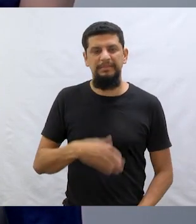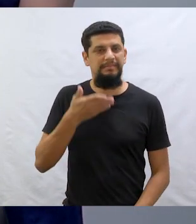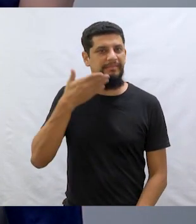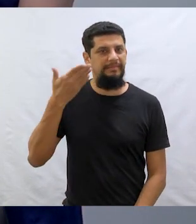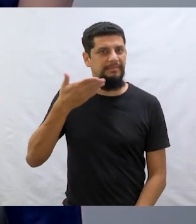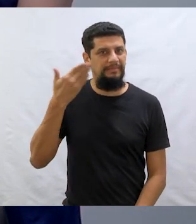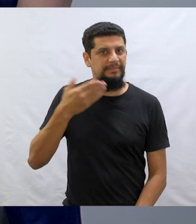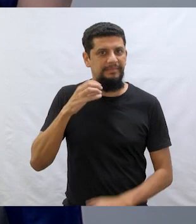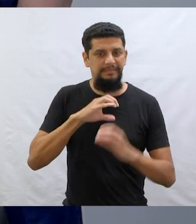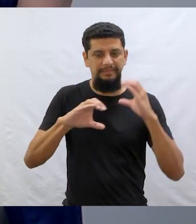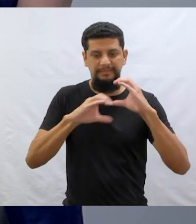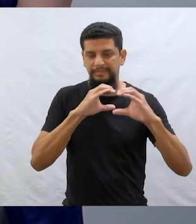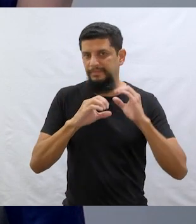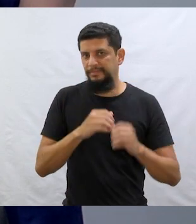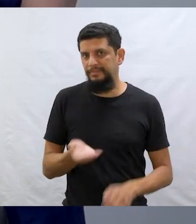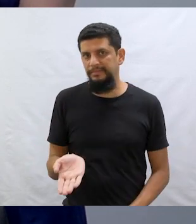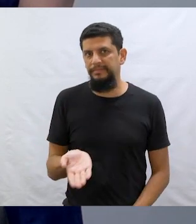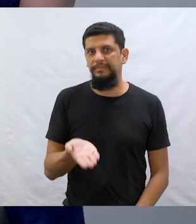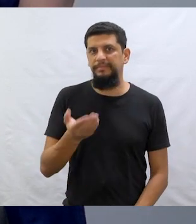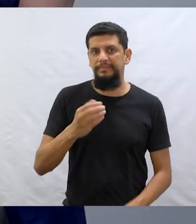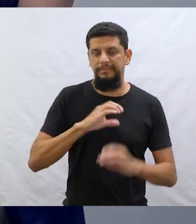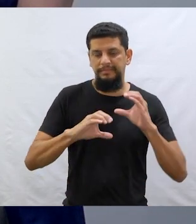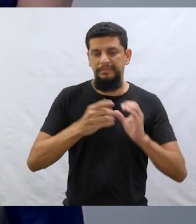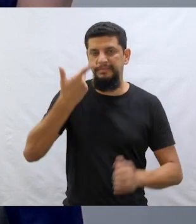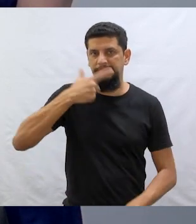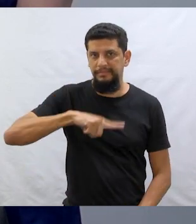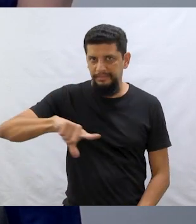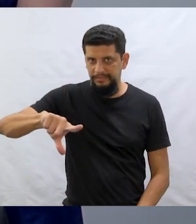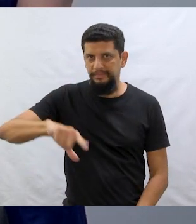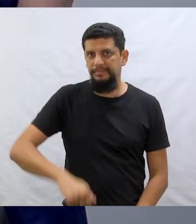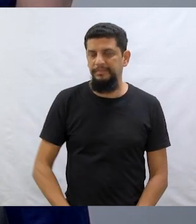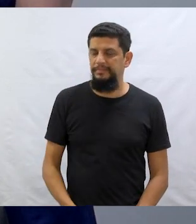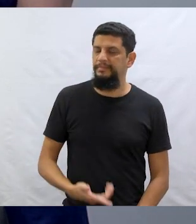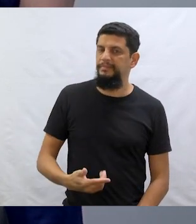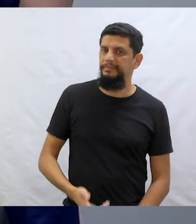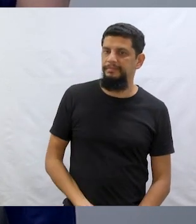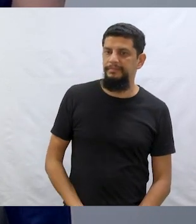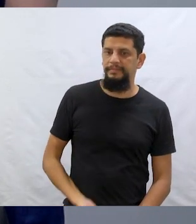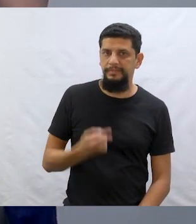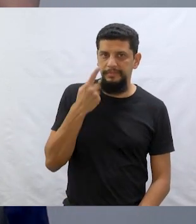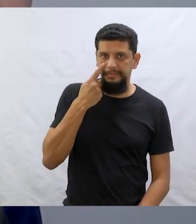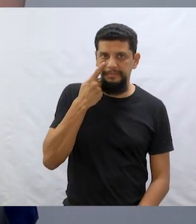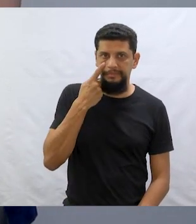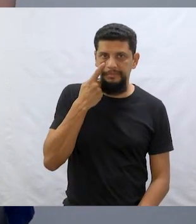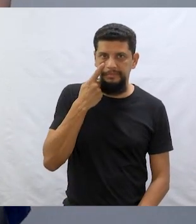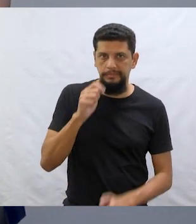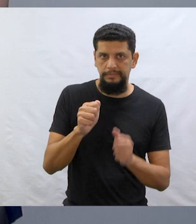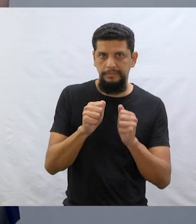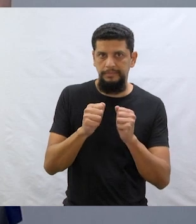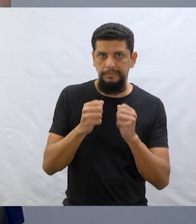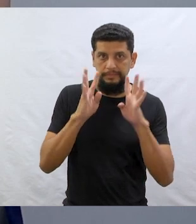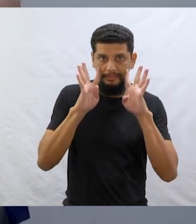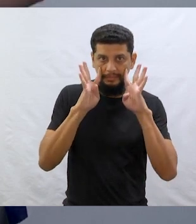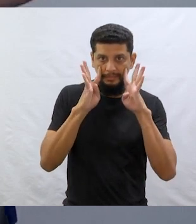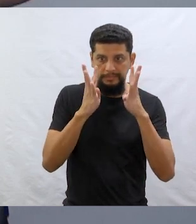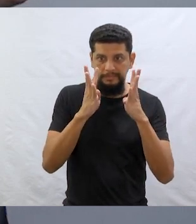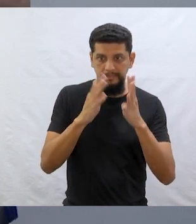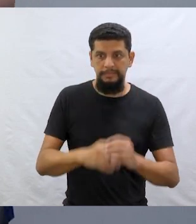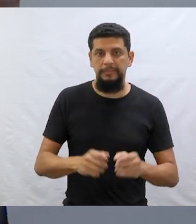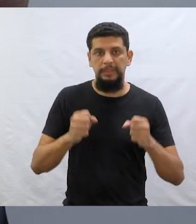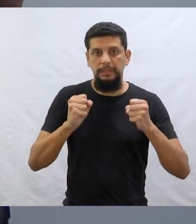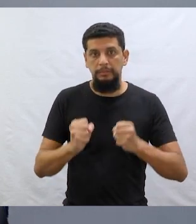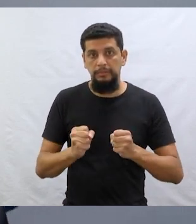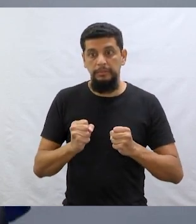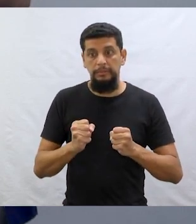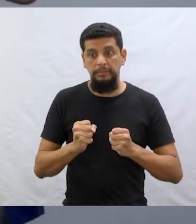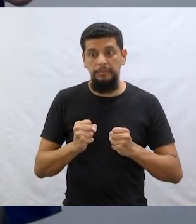bem facinha de cantar, né? Vamos cantar de novo? Vamos cantar mais uma vez, para vocês nos acompanhar. Agora a gente